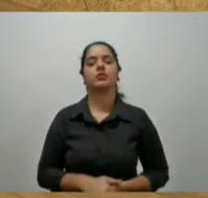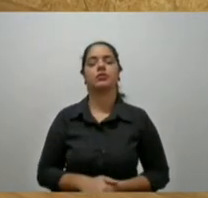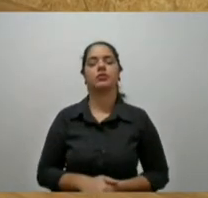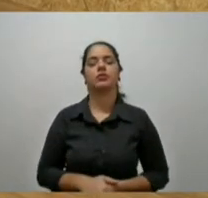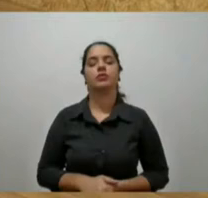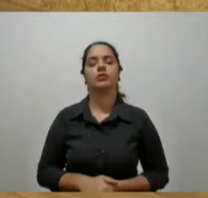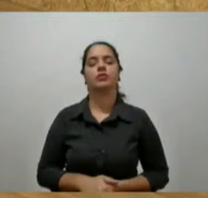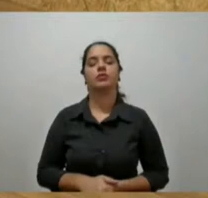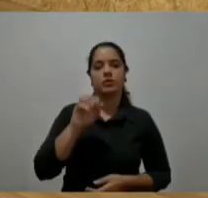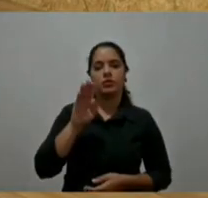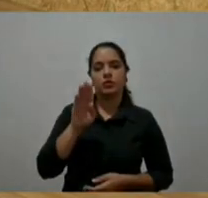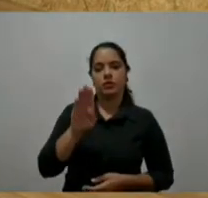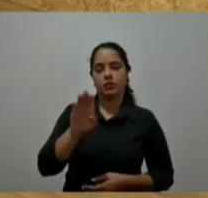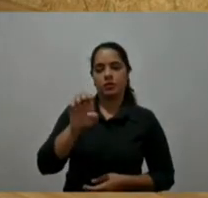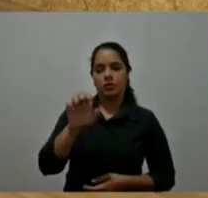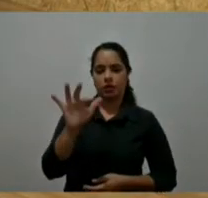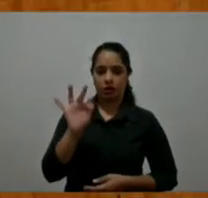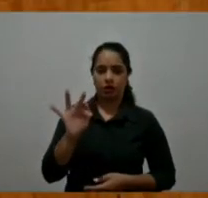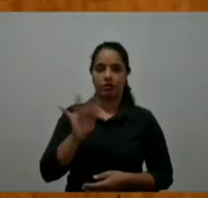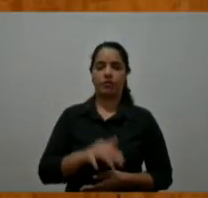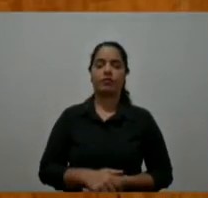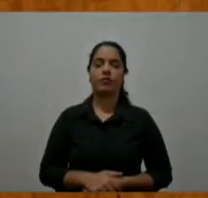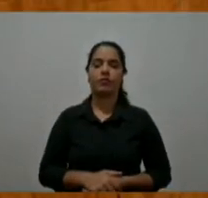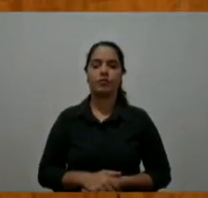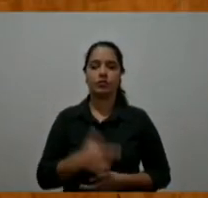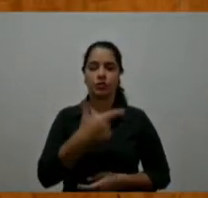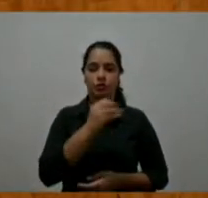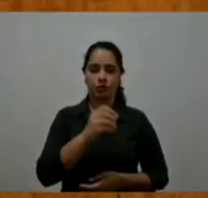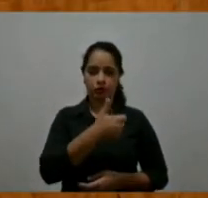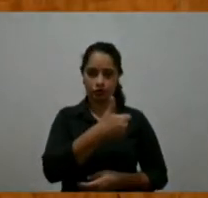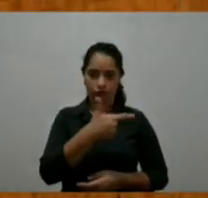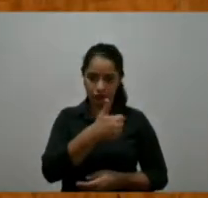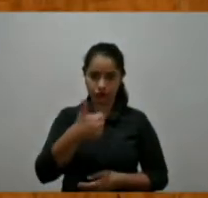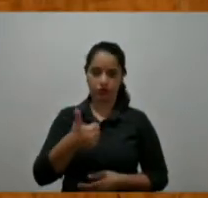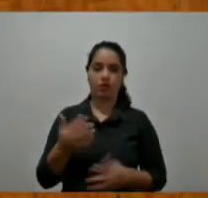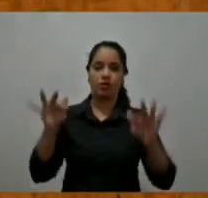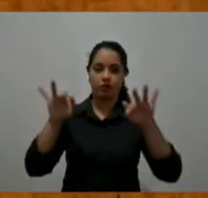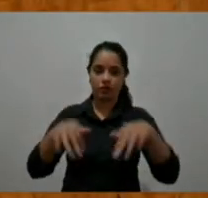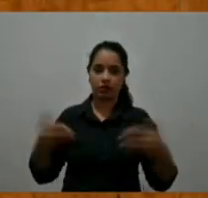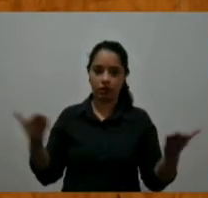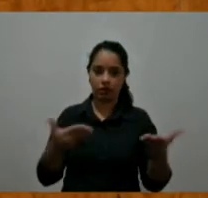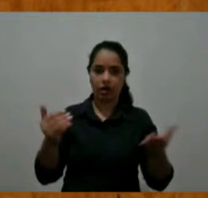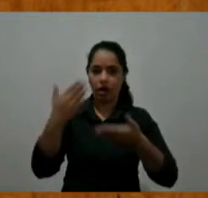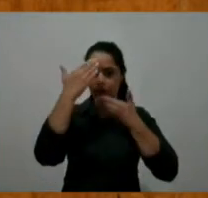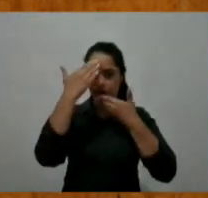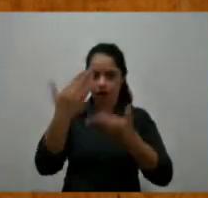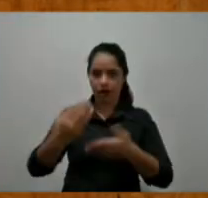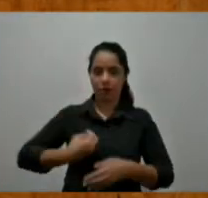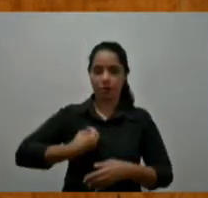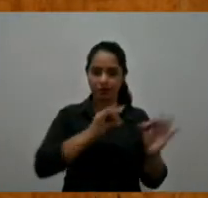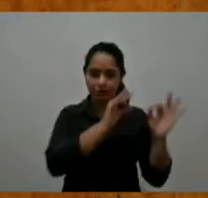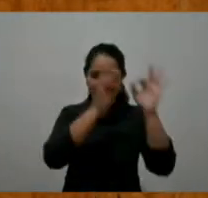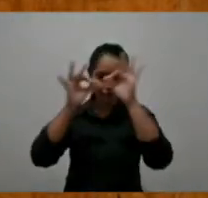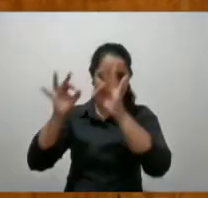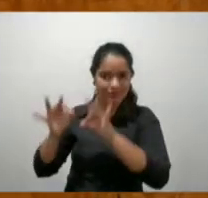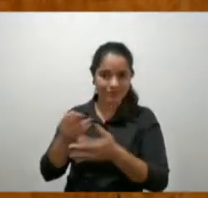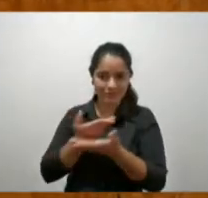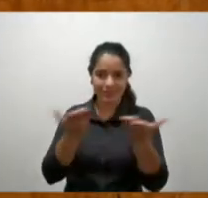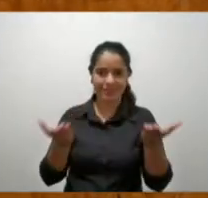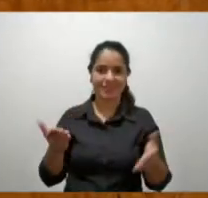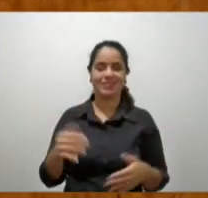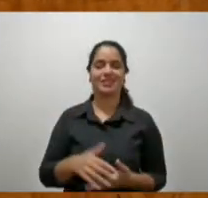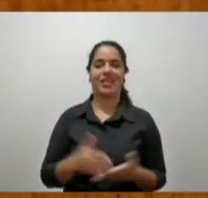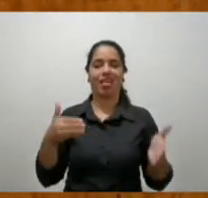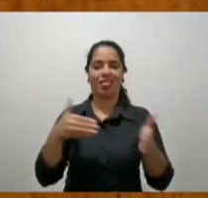bom, vamos aqui indo para o final do evento, agradecendo a presença de todos vocês que ficaram com a gente até aqui.